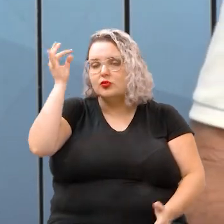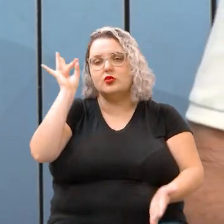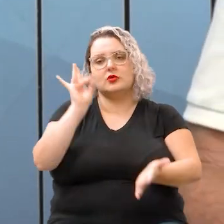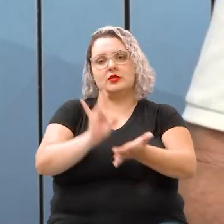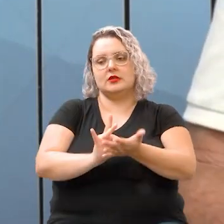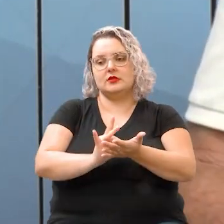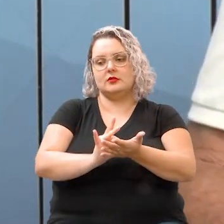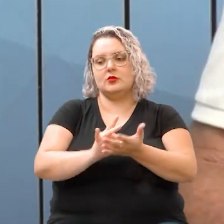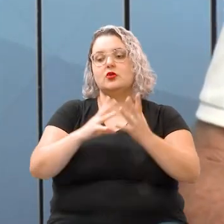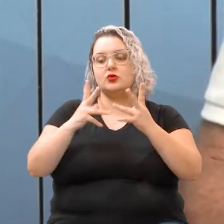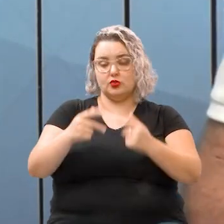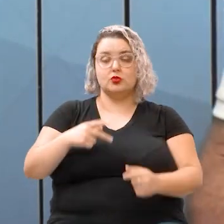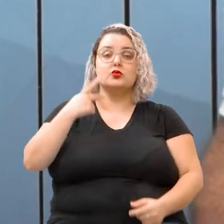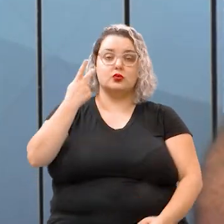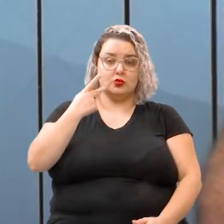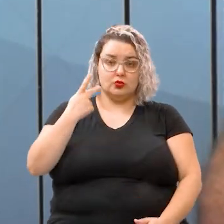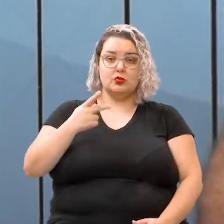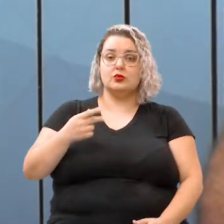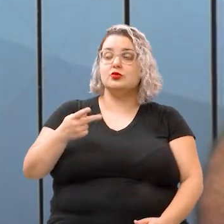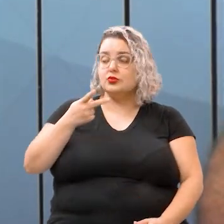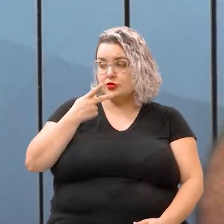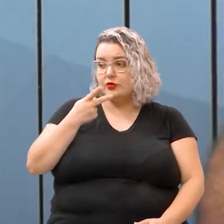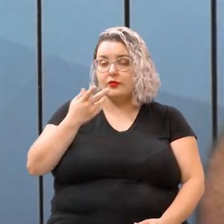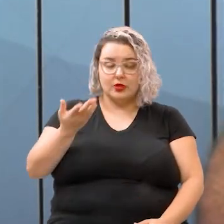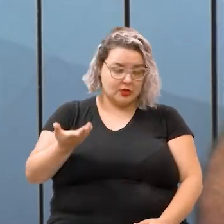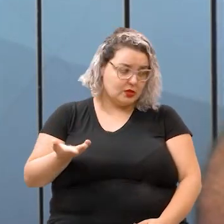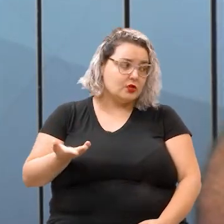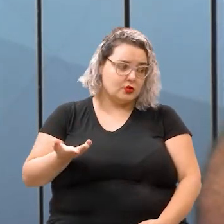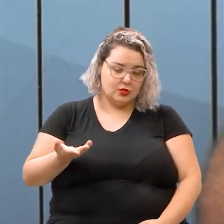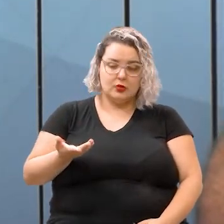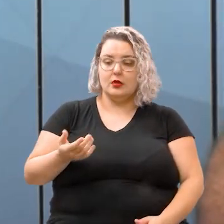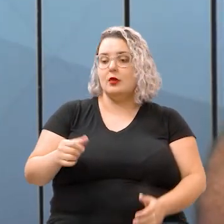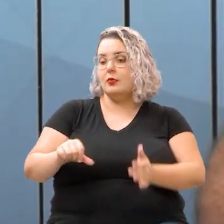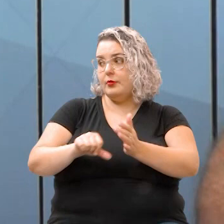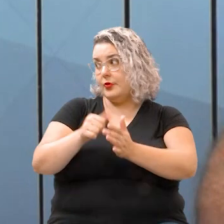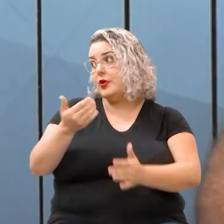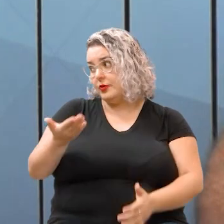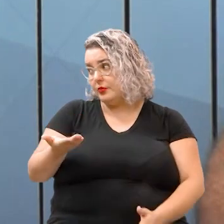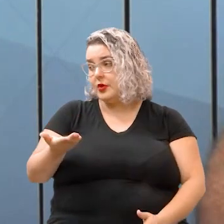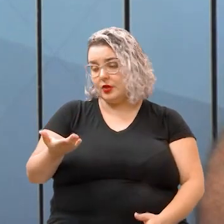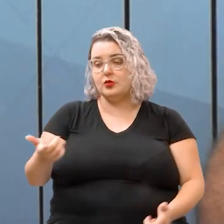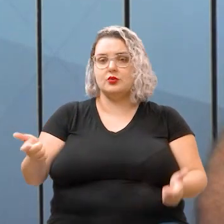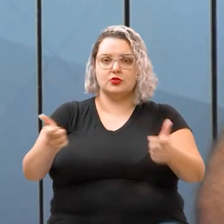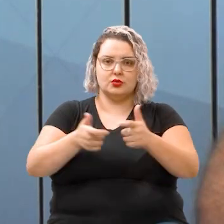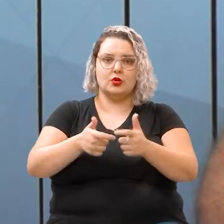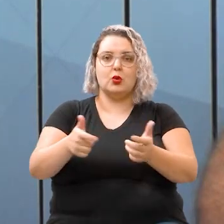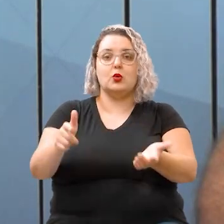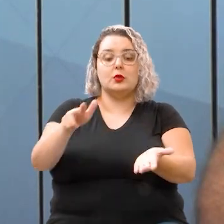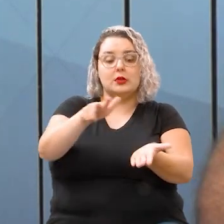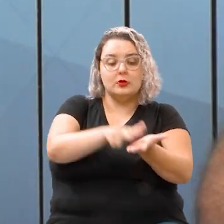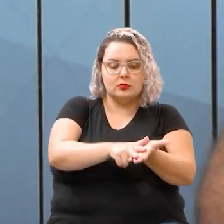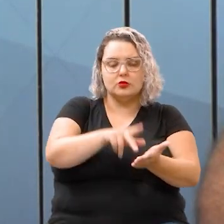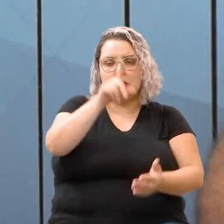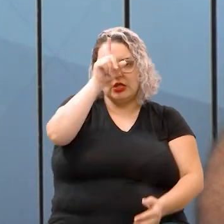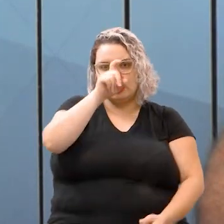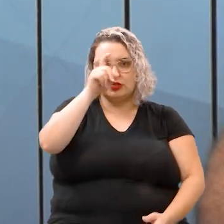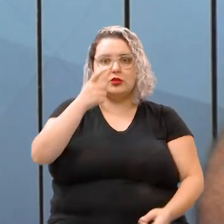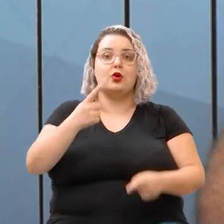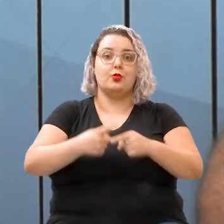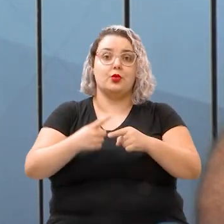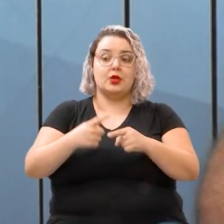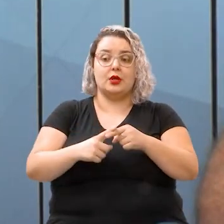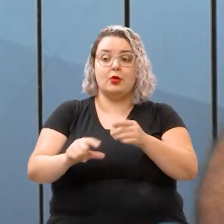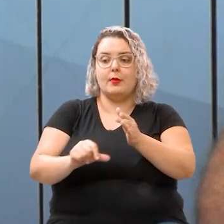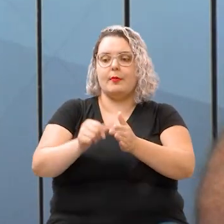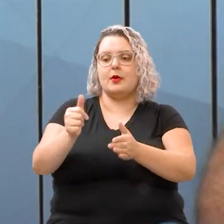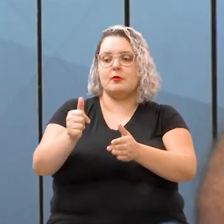mesmo, por aquilo que o vereador já pontuou. Primeiro, porque diminui o tempo de hospitalização, porque às vezes a questão